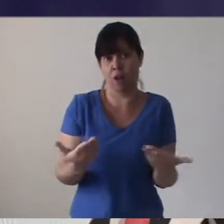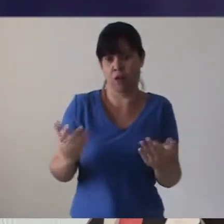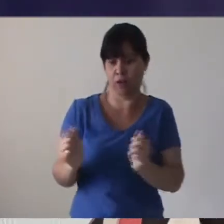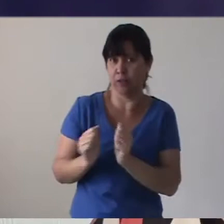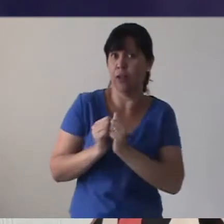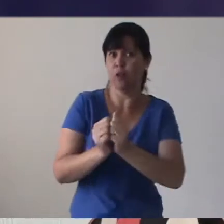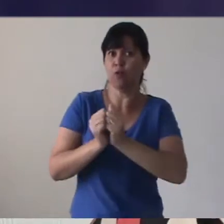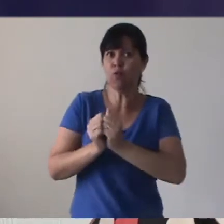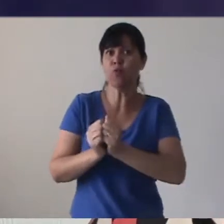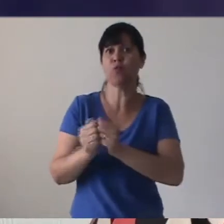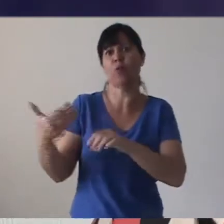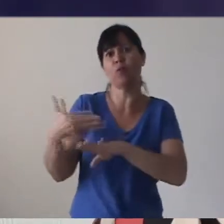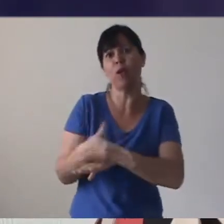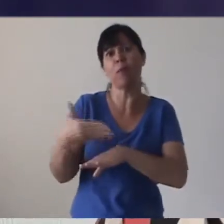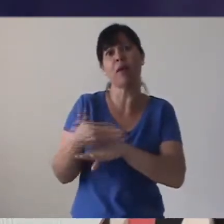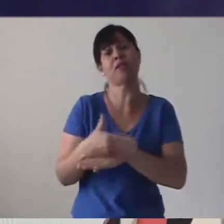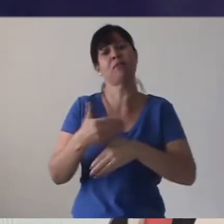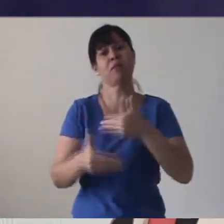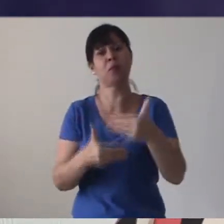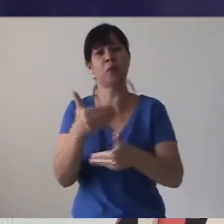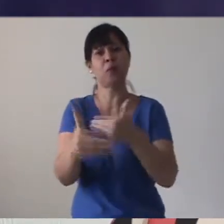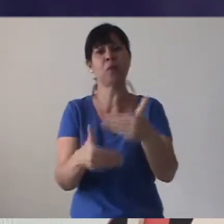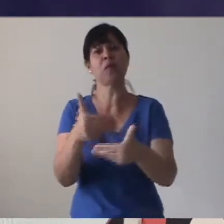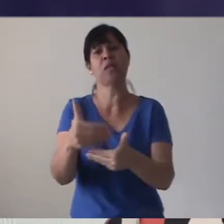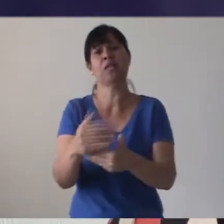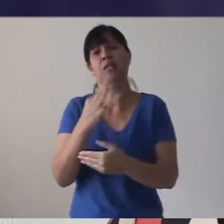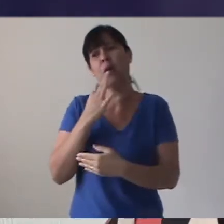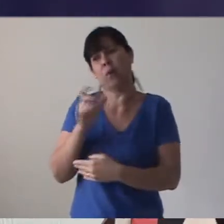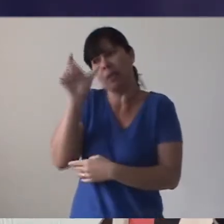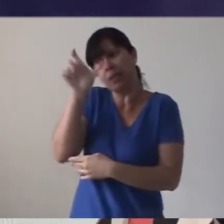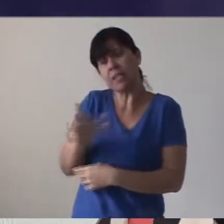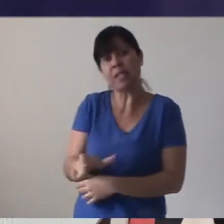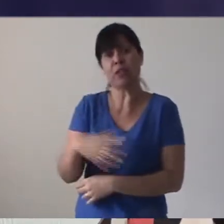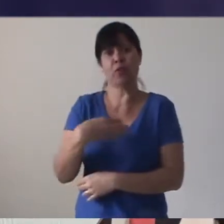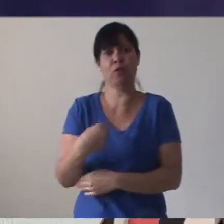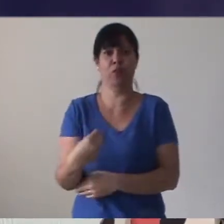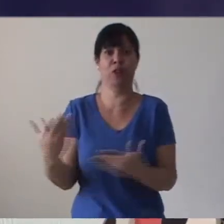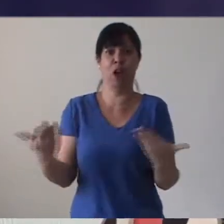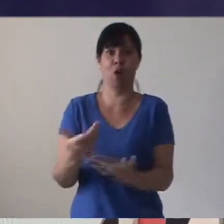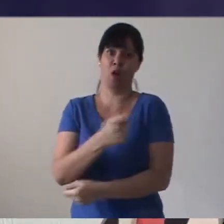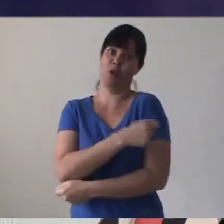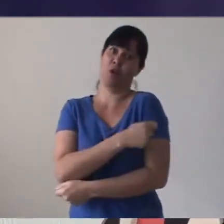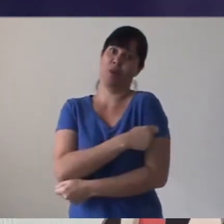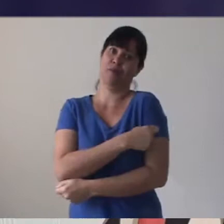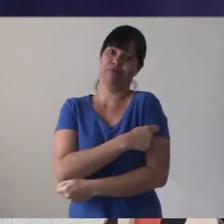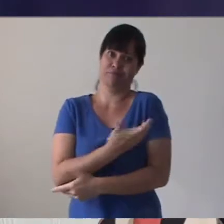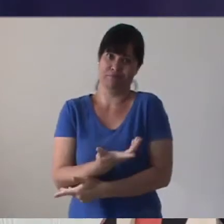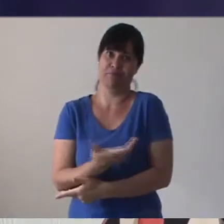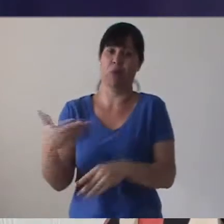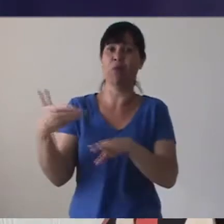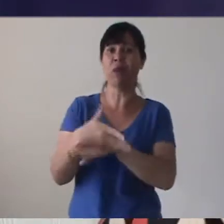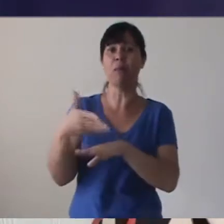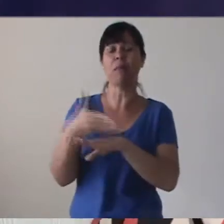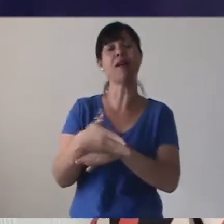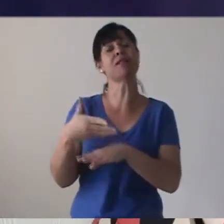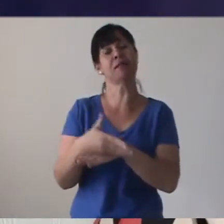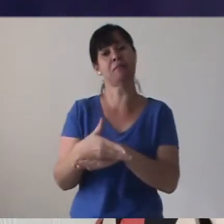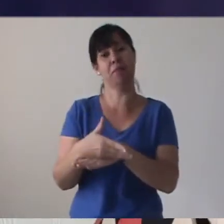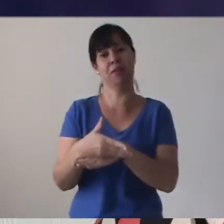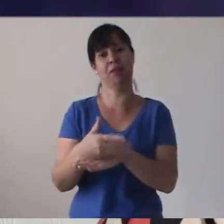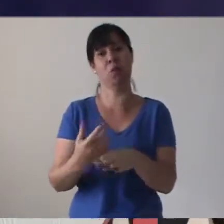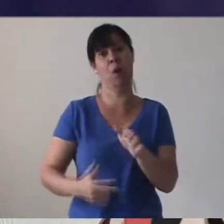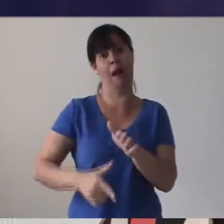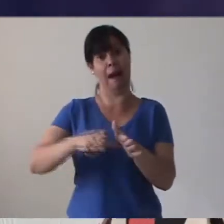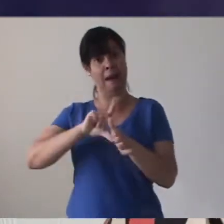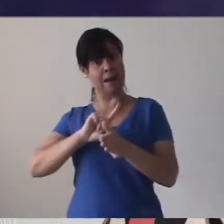participando também desse processo, estão conhecendo o seu filho como aluno, né? E estão aí participando, né? Porque antes o participar